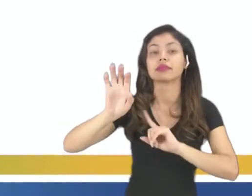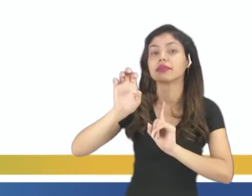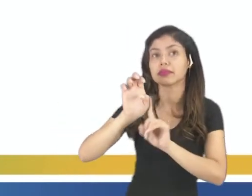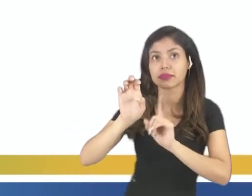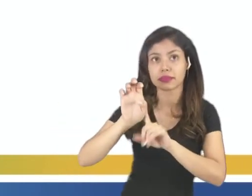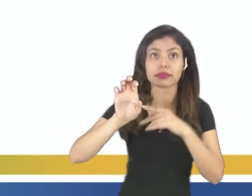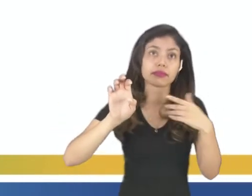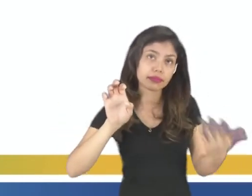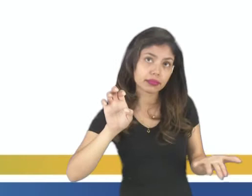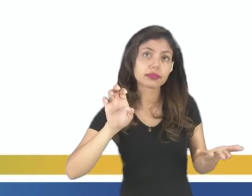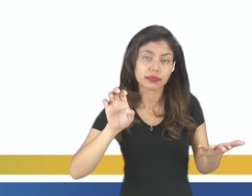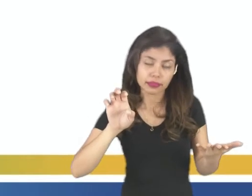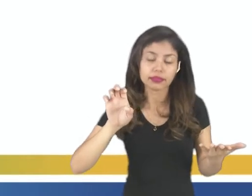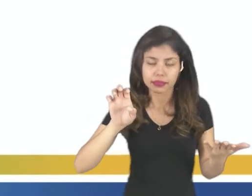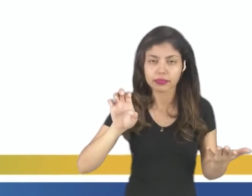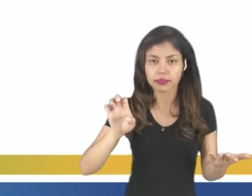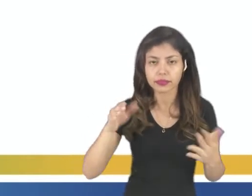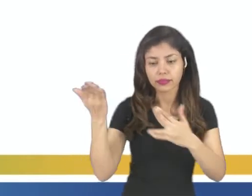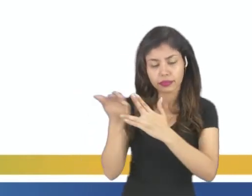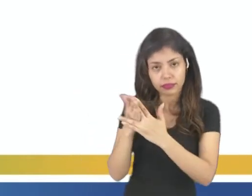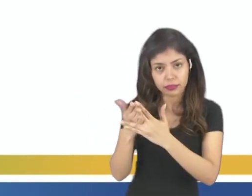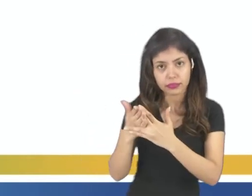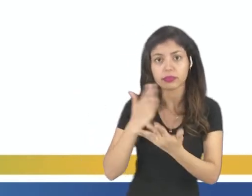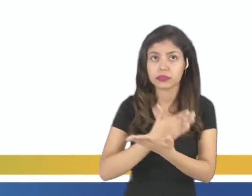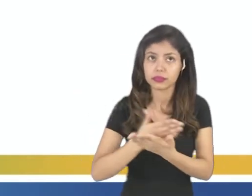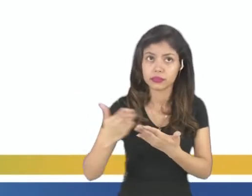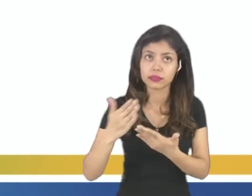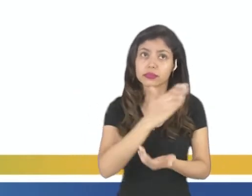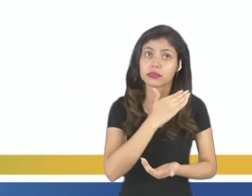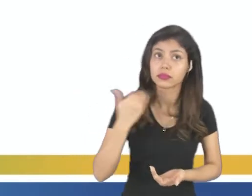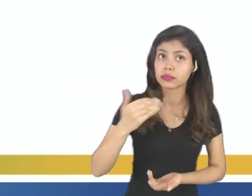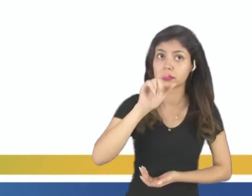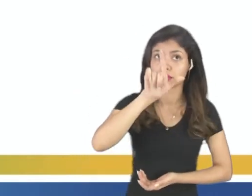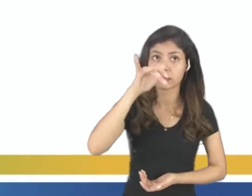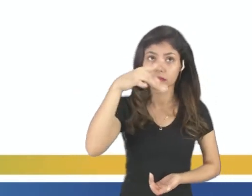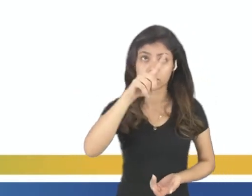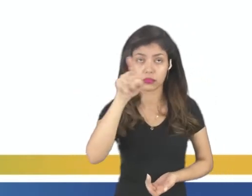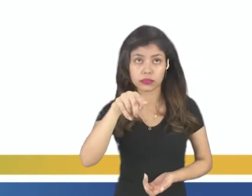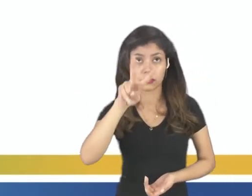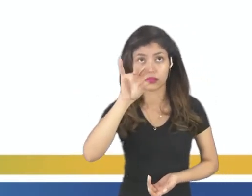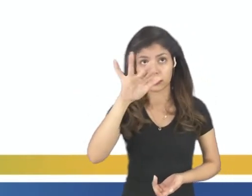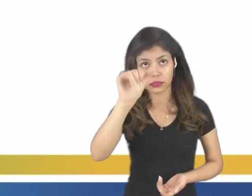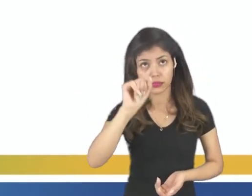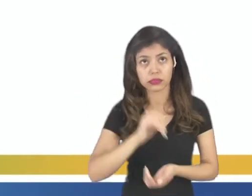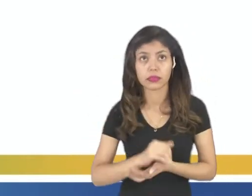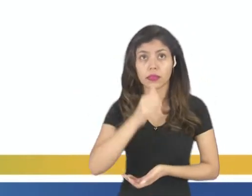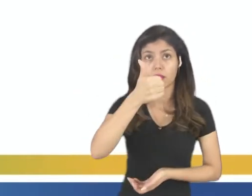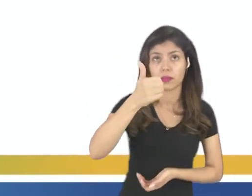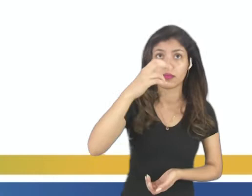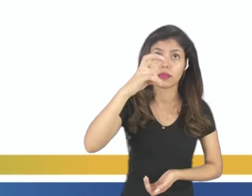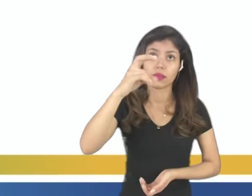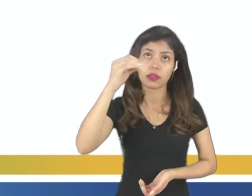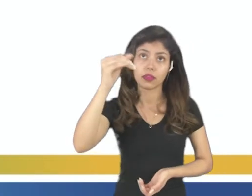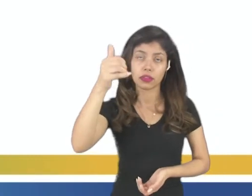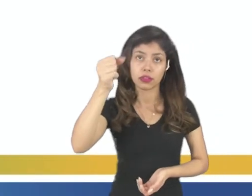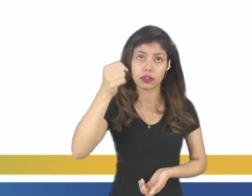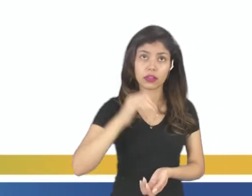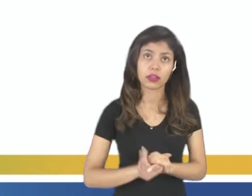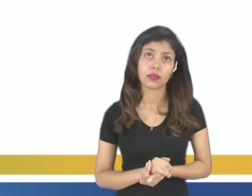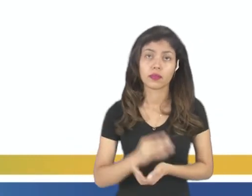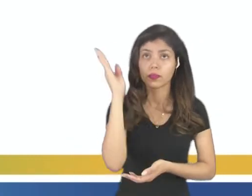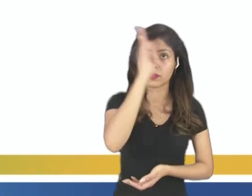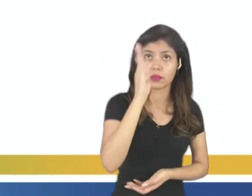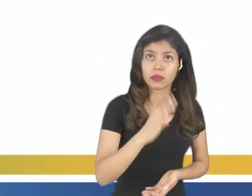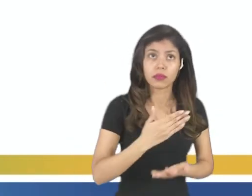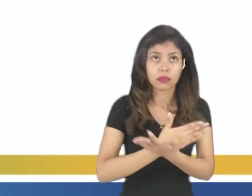Luiz Vaz de Camões, né? O barroco português teve início com a morte de Luiz Vaz de Camões em 1580. No